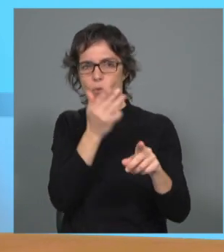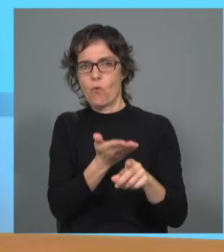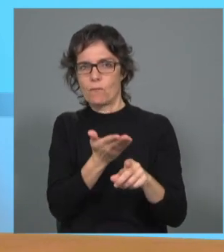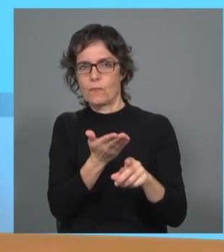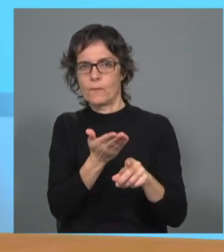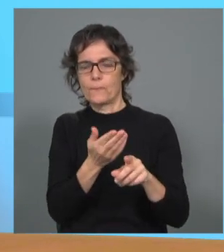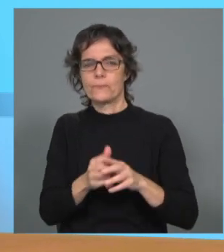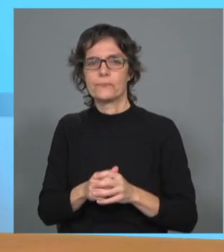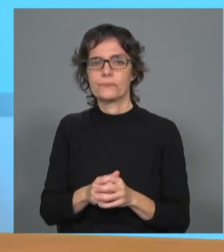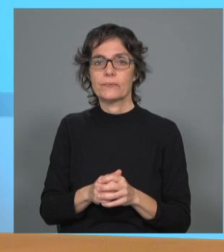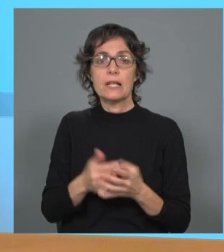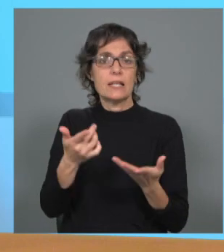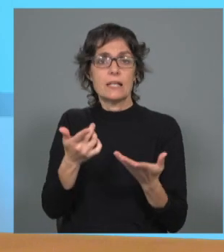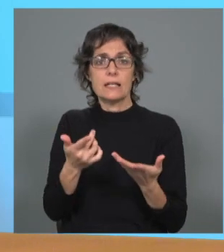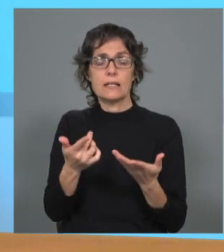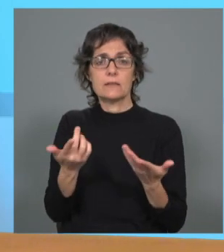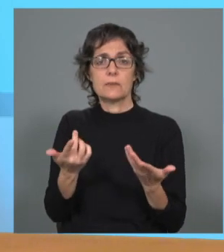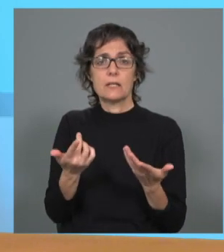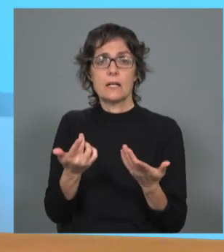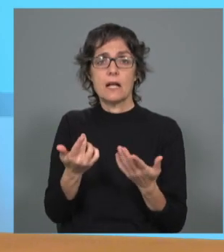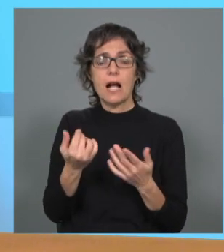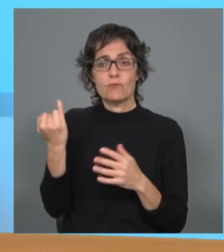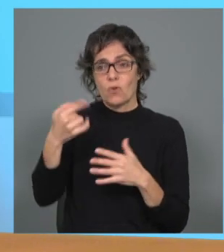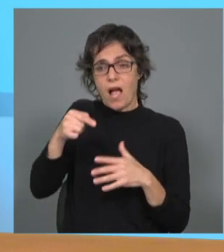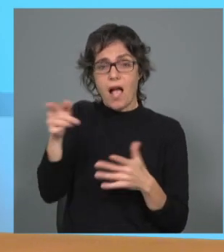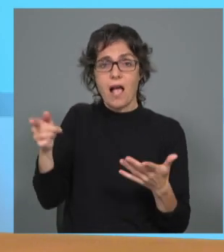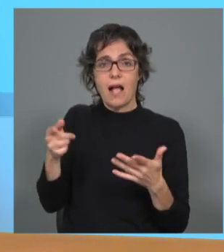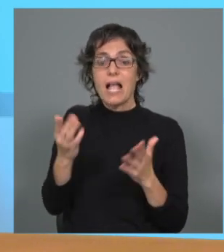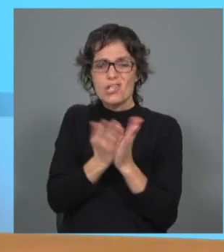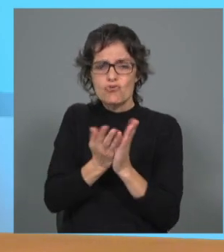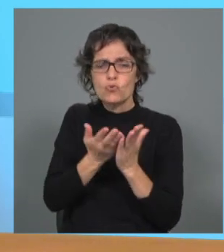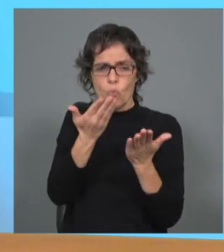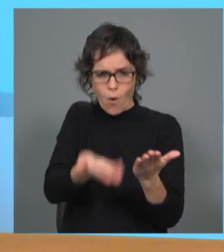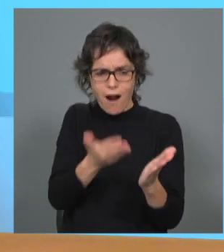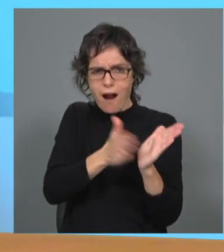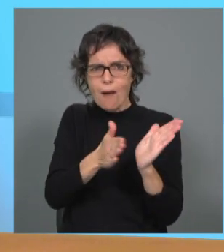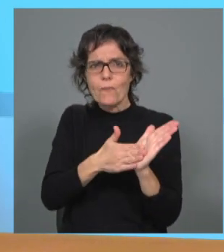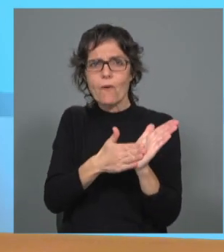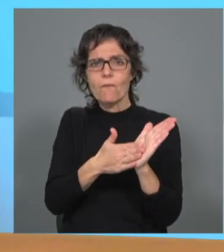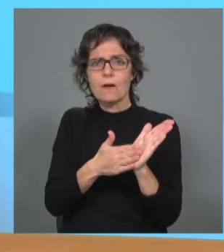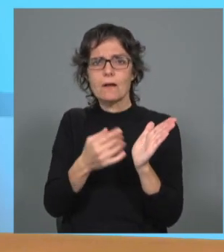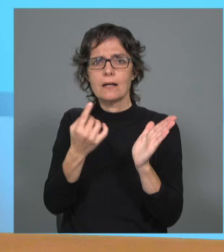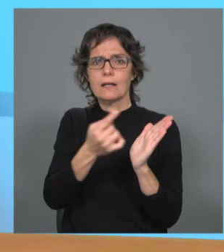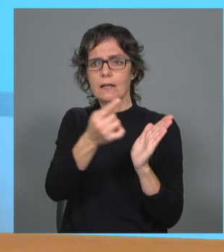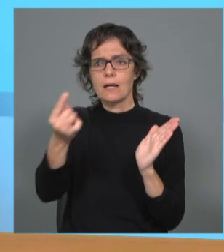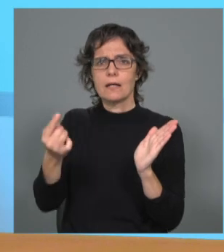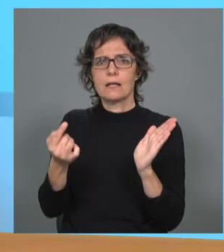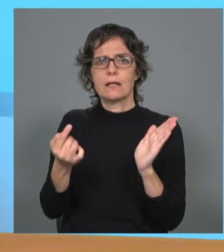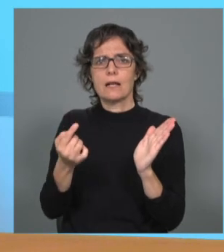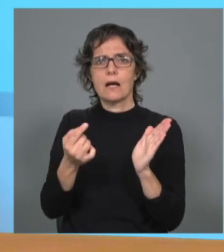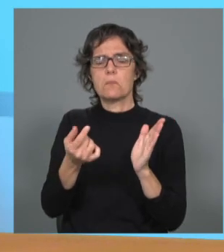este propósito de uma forma muito séria. Há estudos que mostram que a transformação